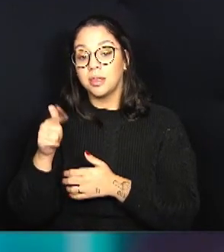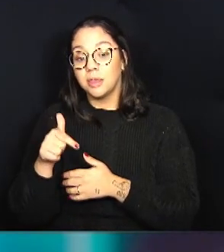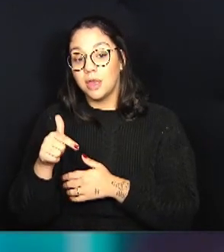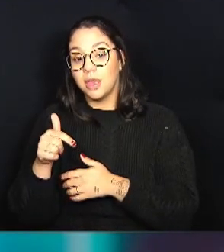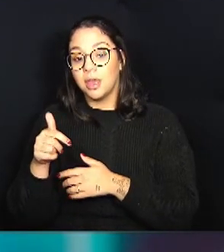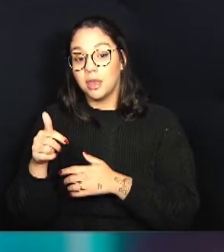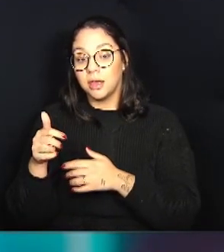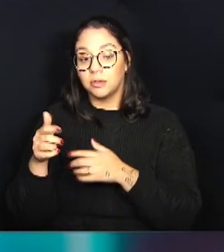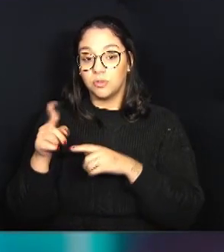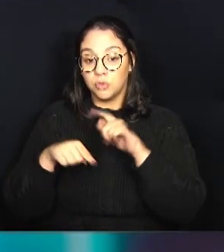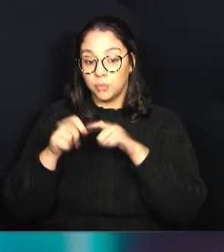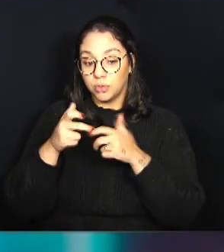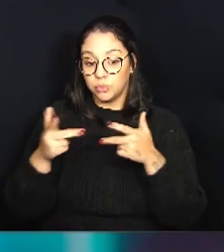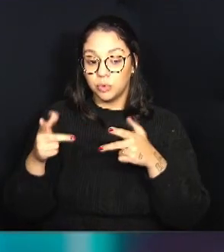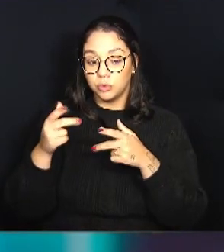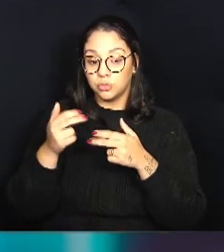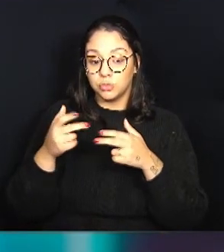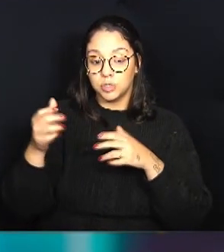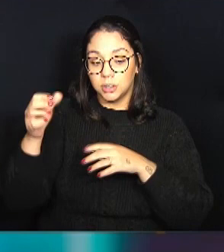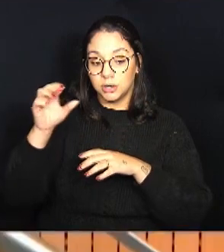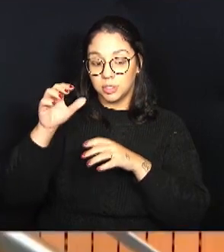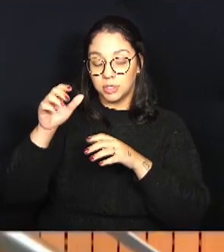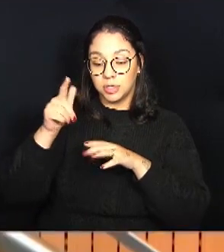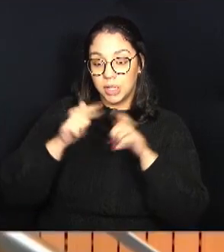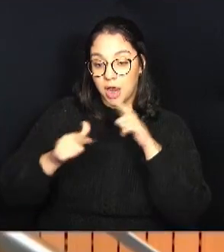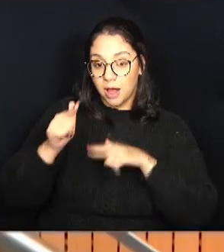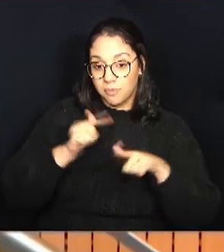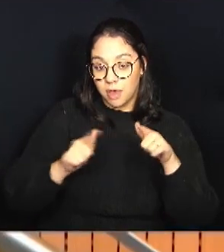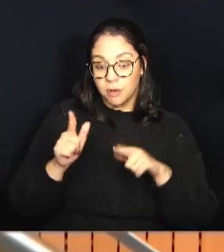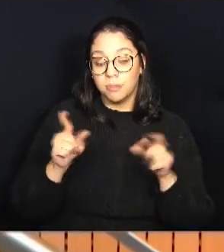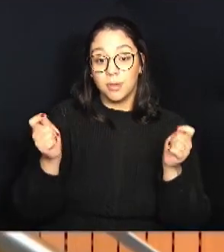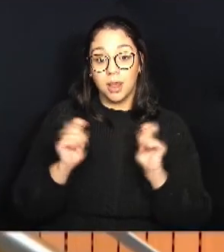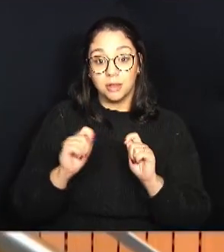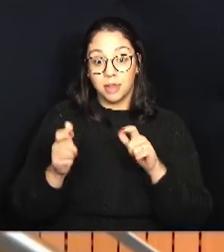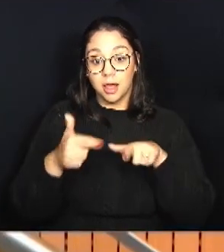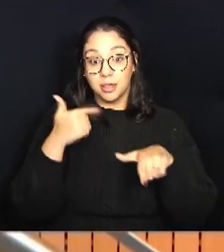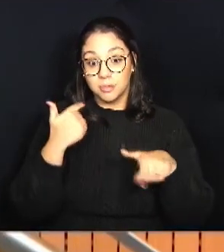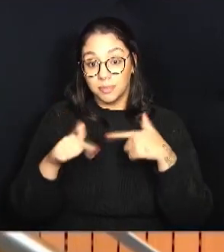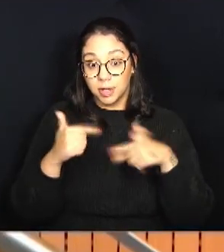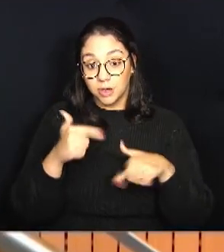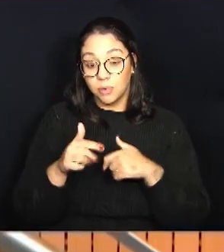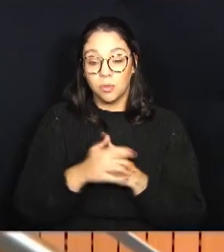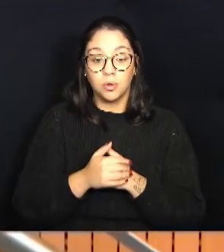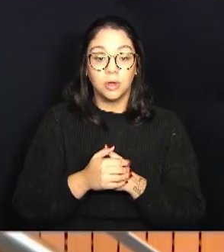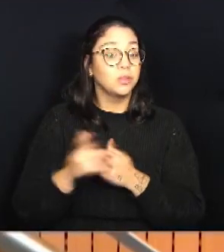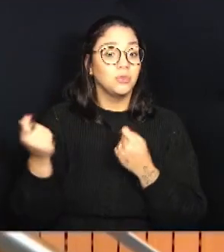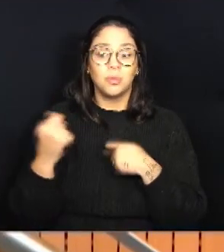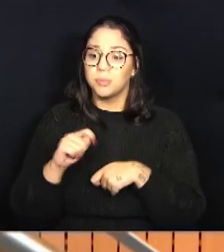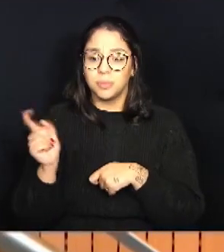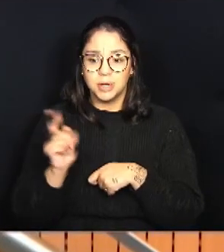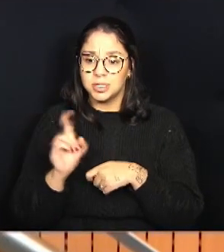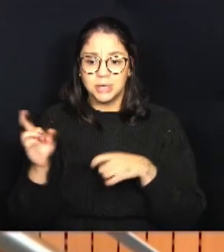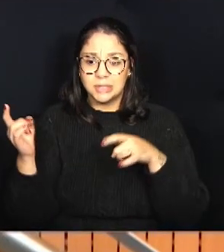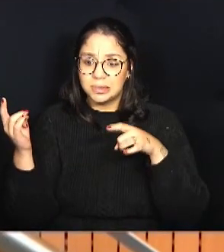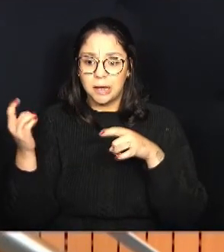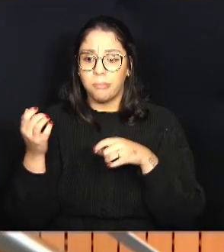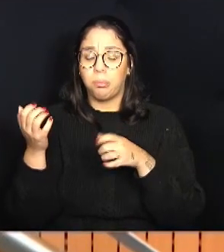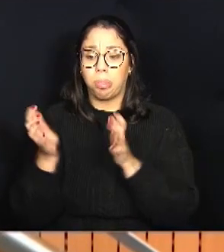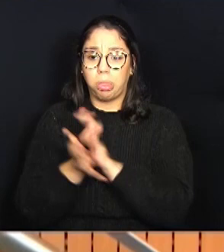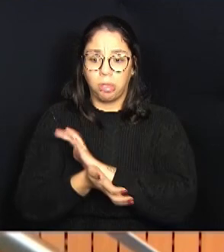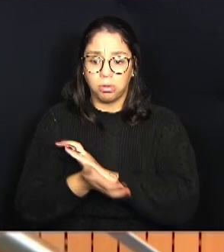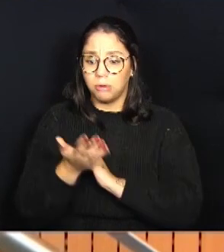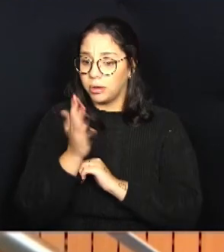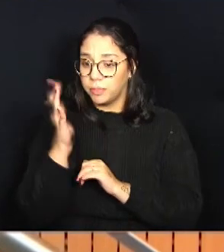certificados biodegradáveis. Para se trazer emprego, não se necessita sacrificar o meio ambiente.